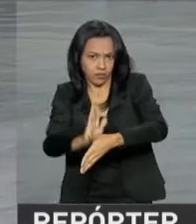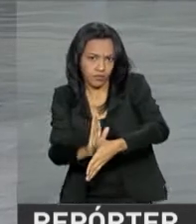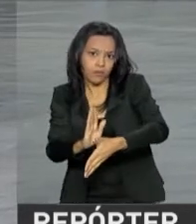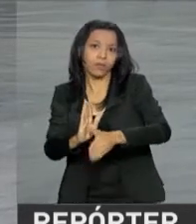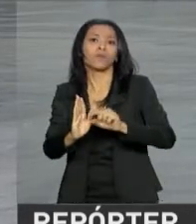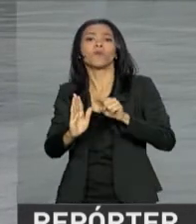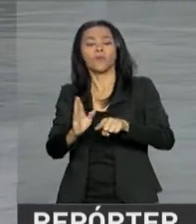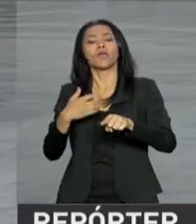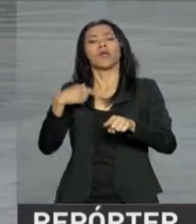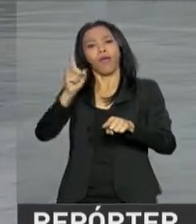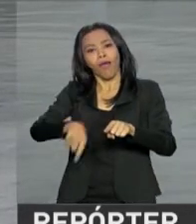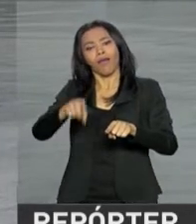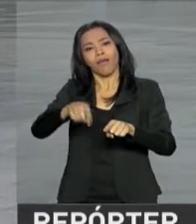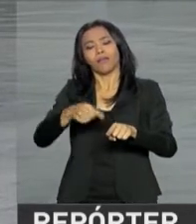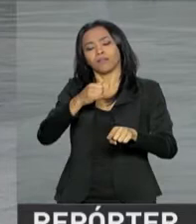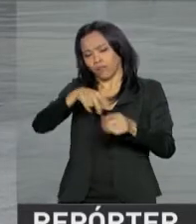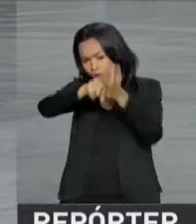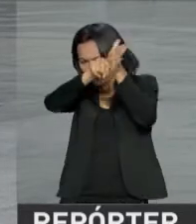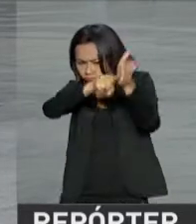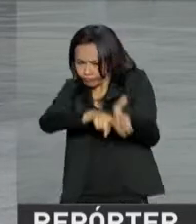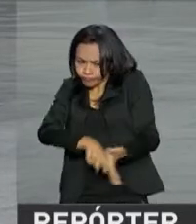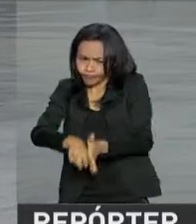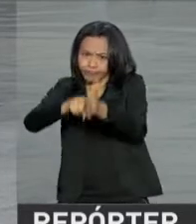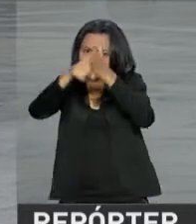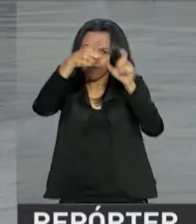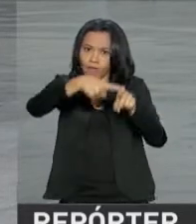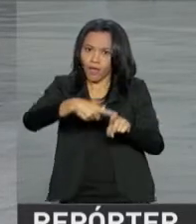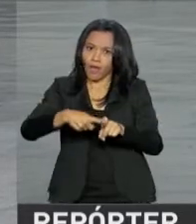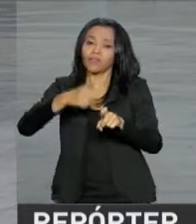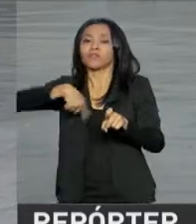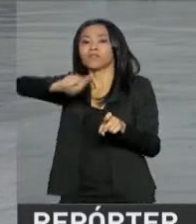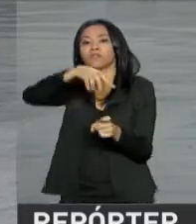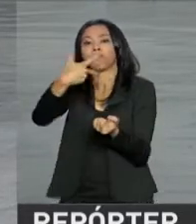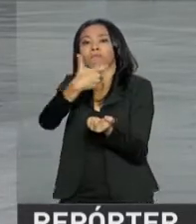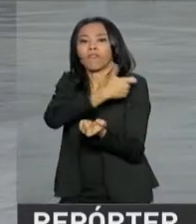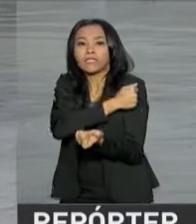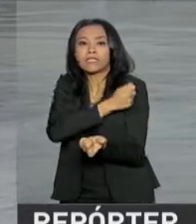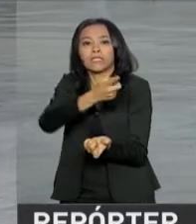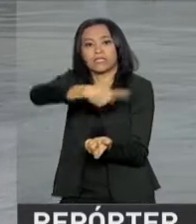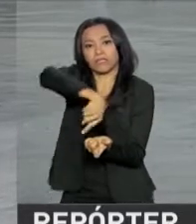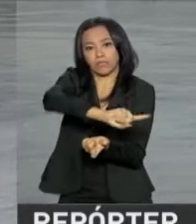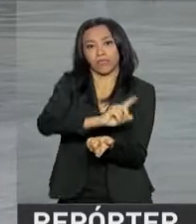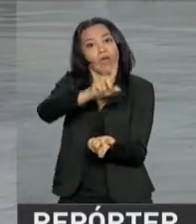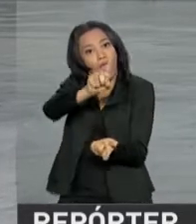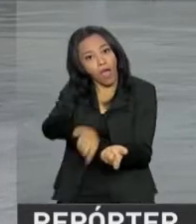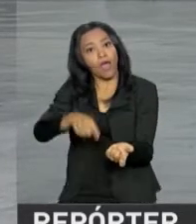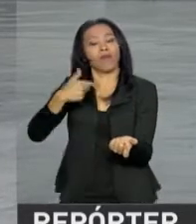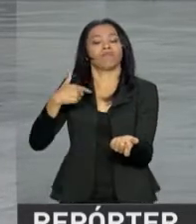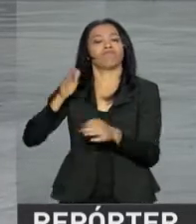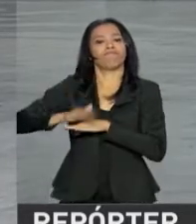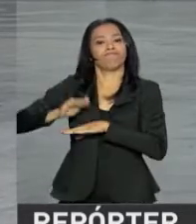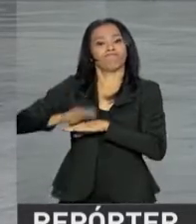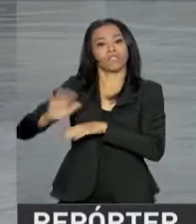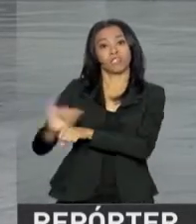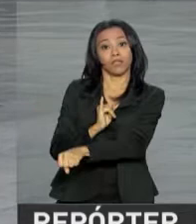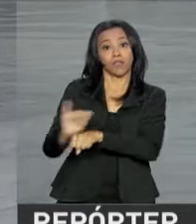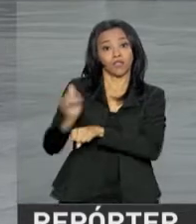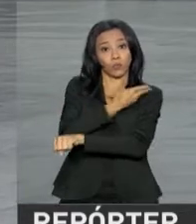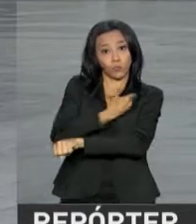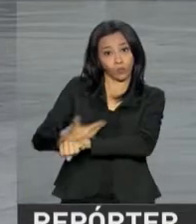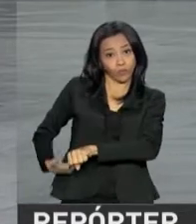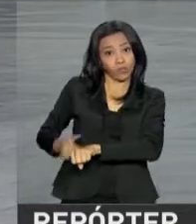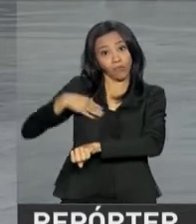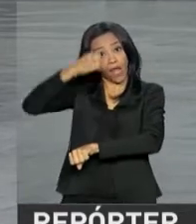eles passam por exames médicos e recebem vacina essa é uma forma adotada pelo governo brasileiro para evitar